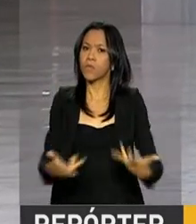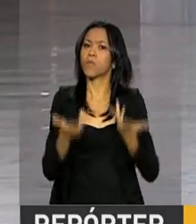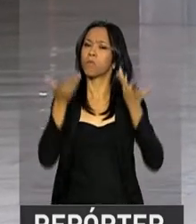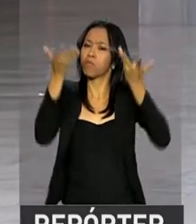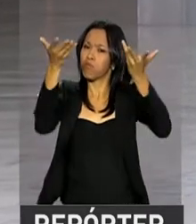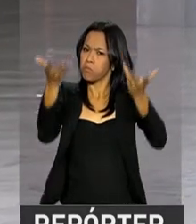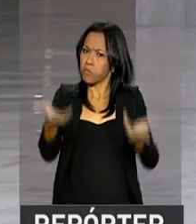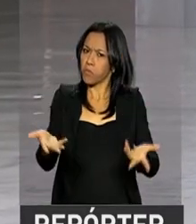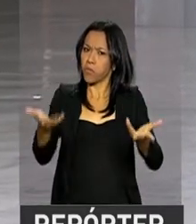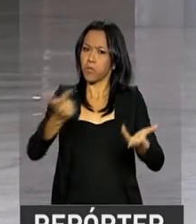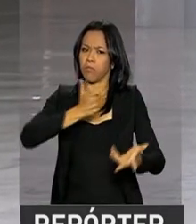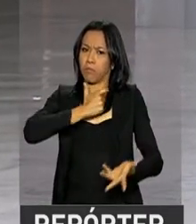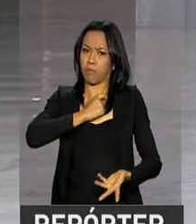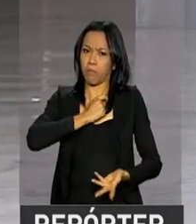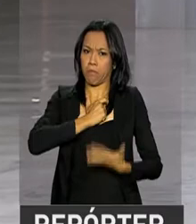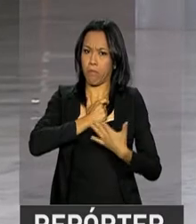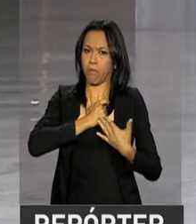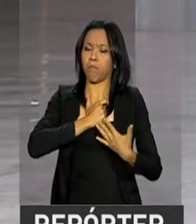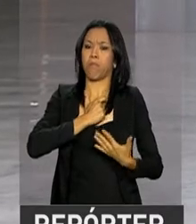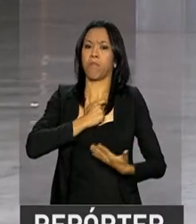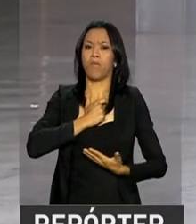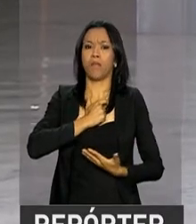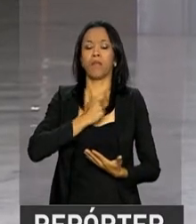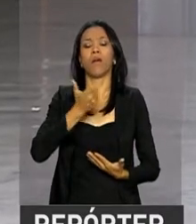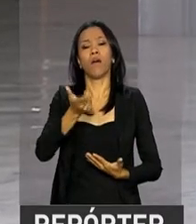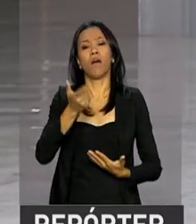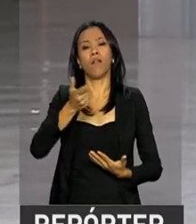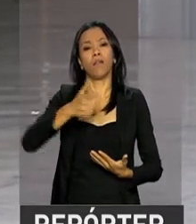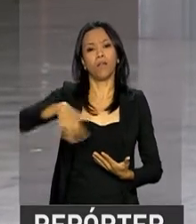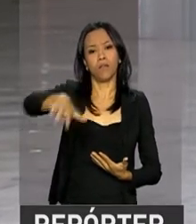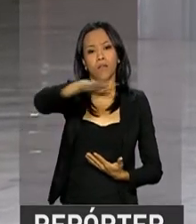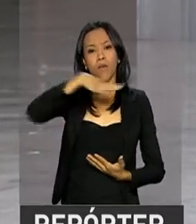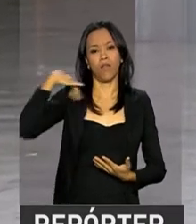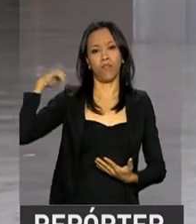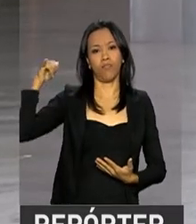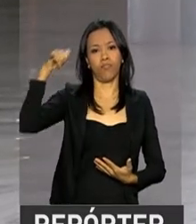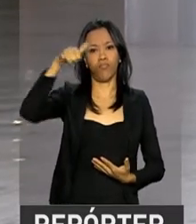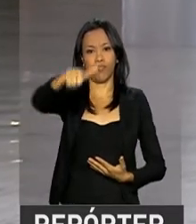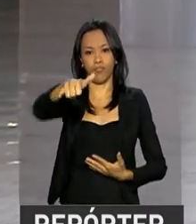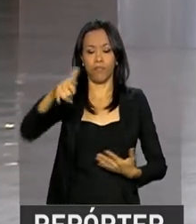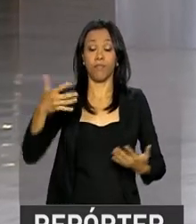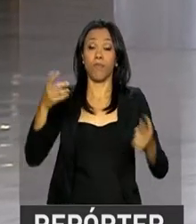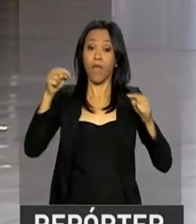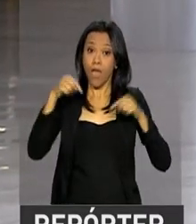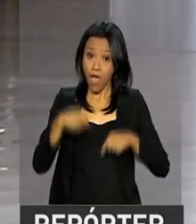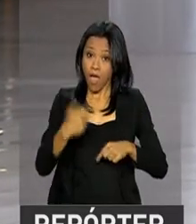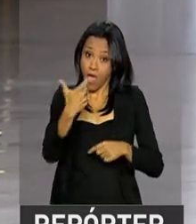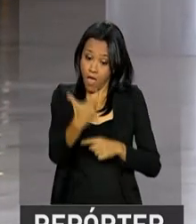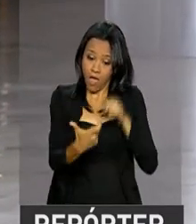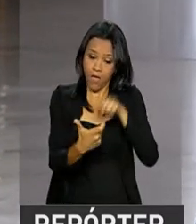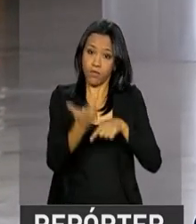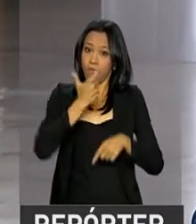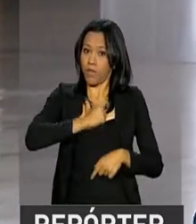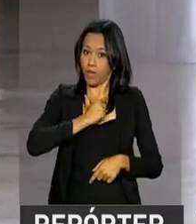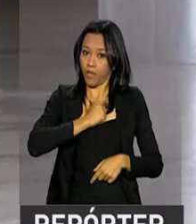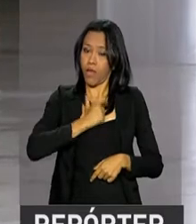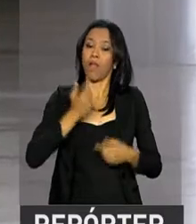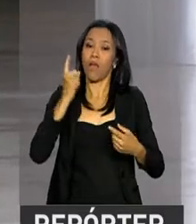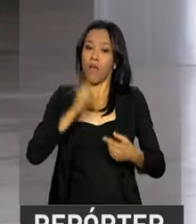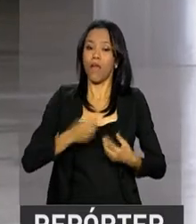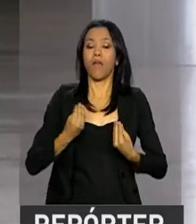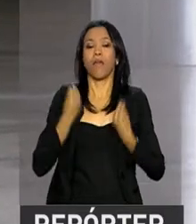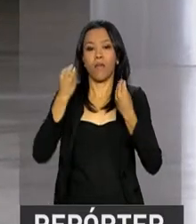da medalha da ordem do mérito aeronáutico a medalha ela é destinada militares da aeronáutica